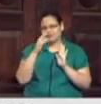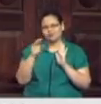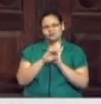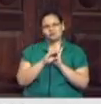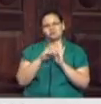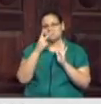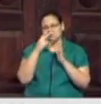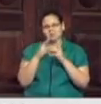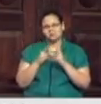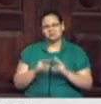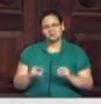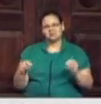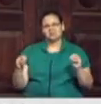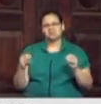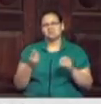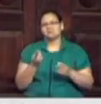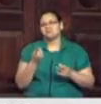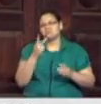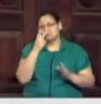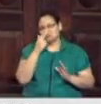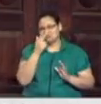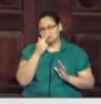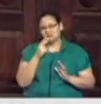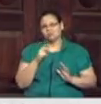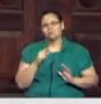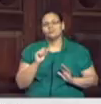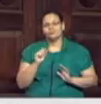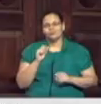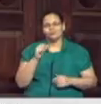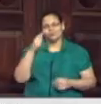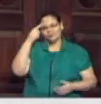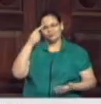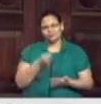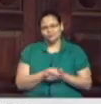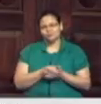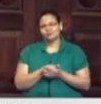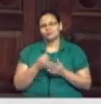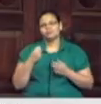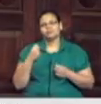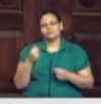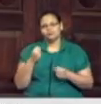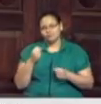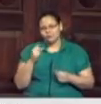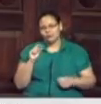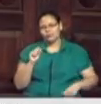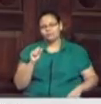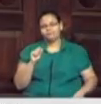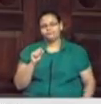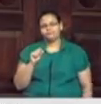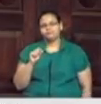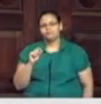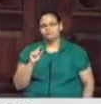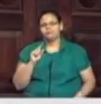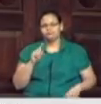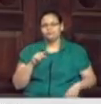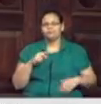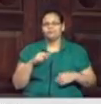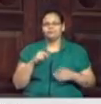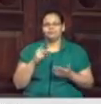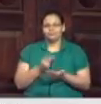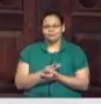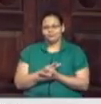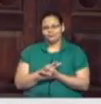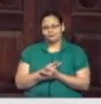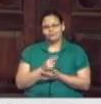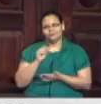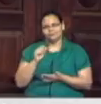desfazendo. Nós temos assistido a decisões tomadas por certos poderes da República que causam um verdadeiro embaraço, não